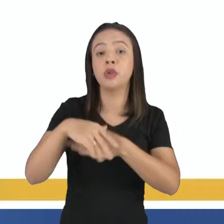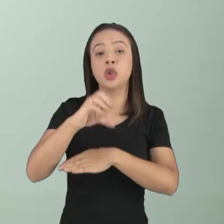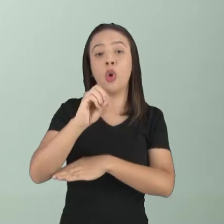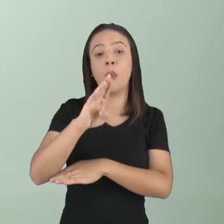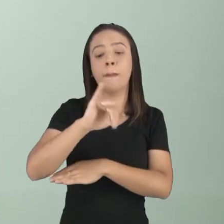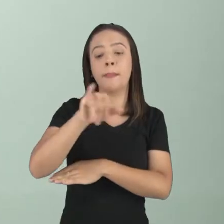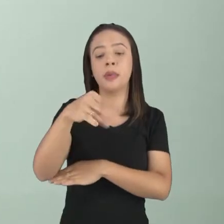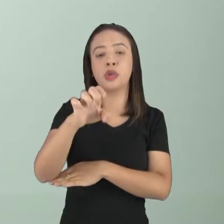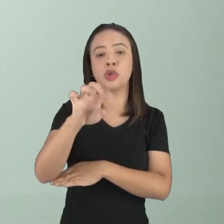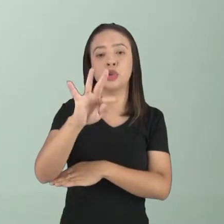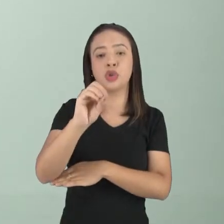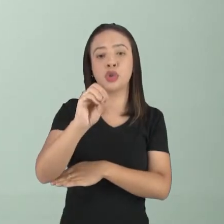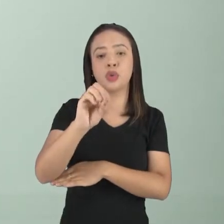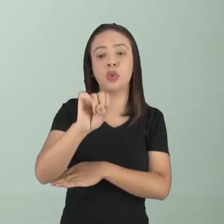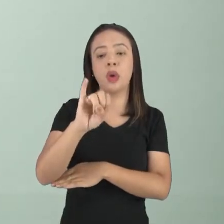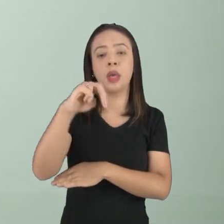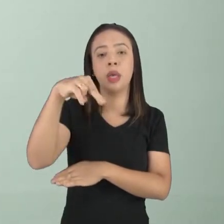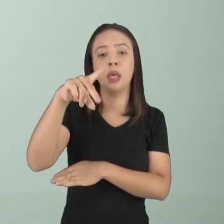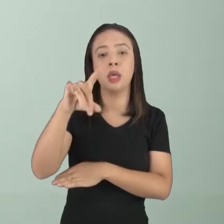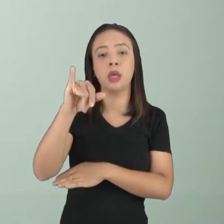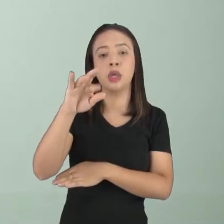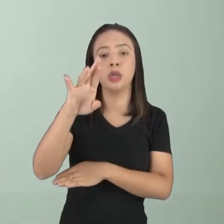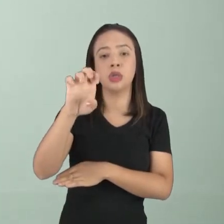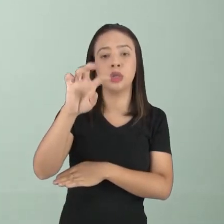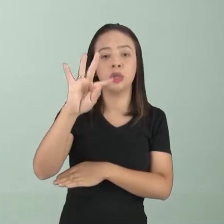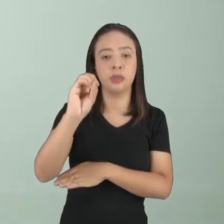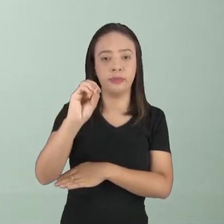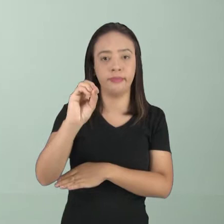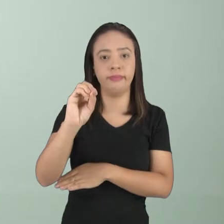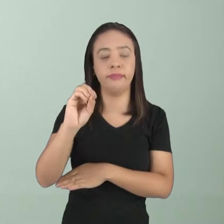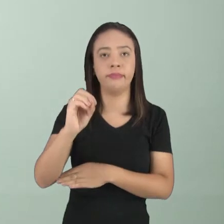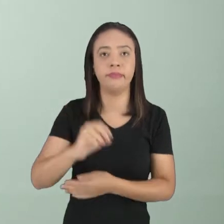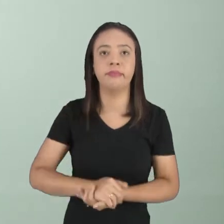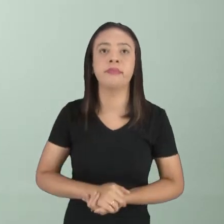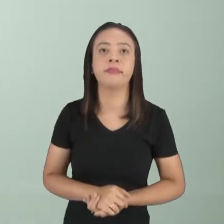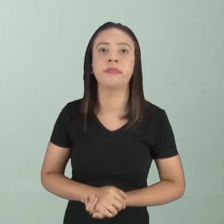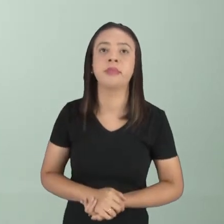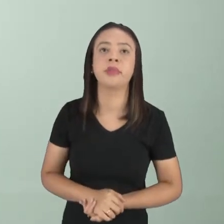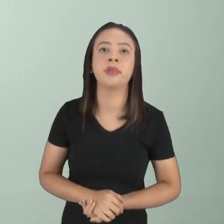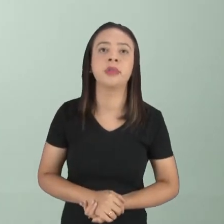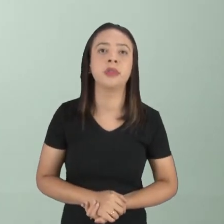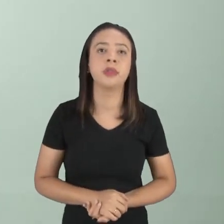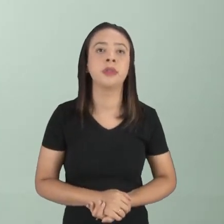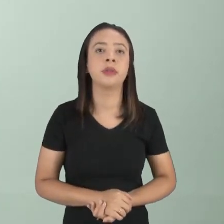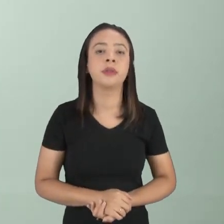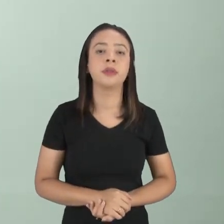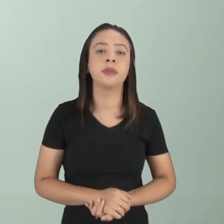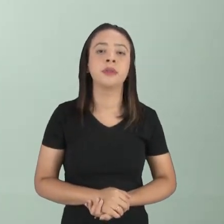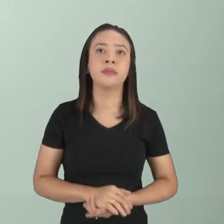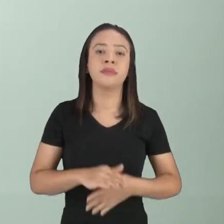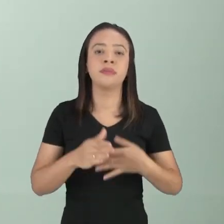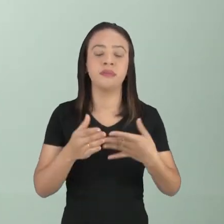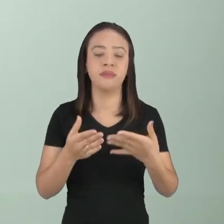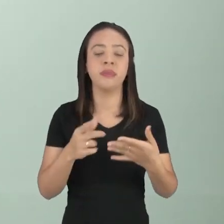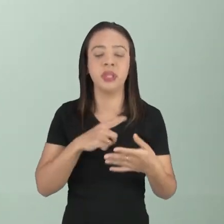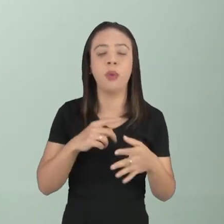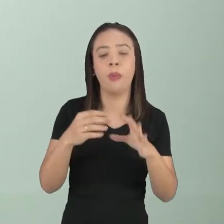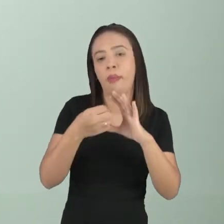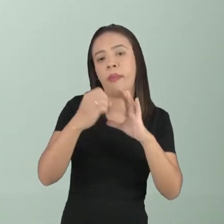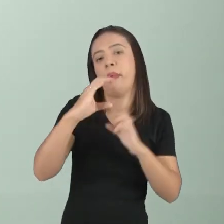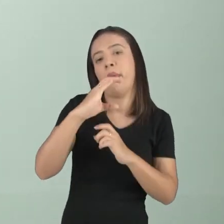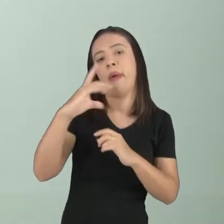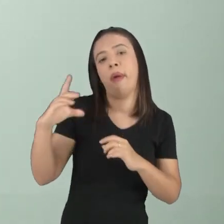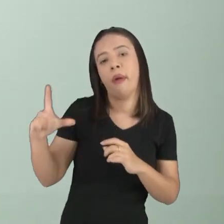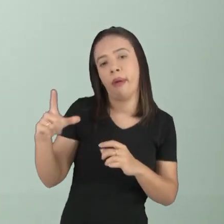objeto indireto, tá? Oração subordinada, substantiva, objetiva, indireta, né? Seria classificada